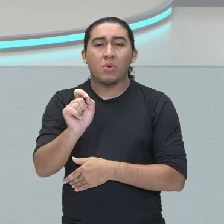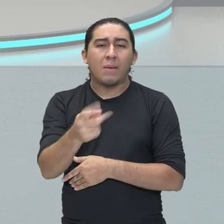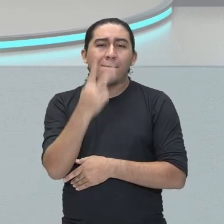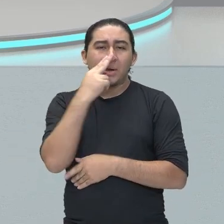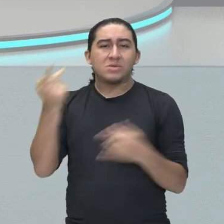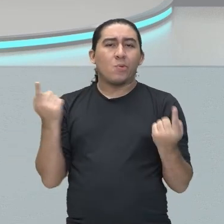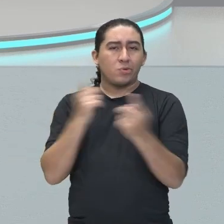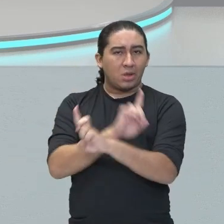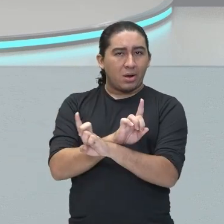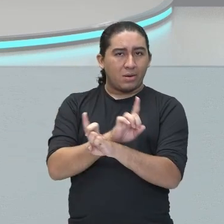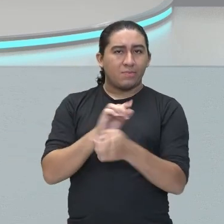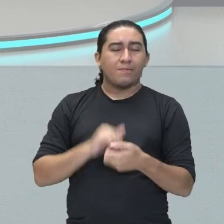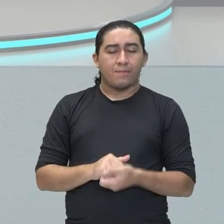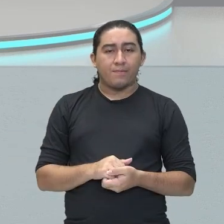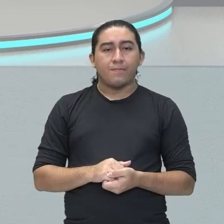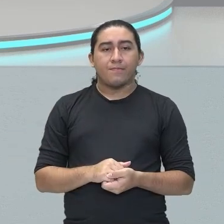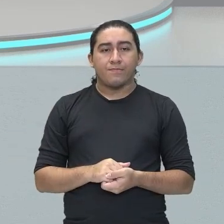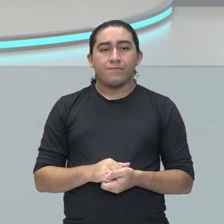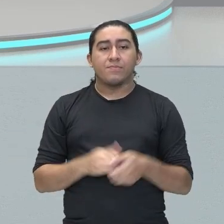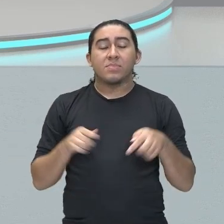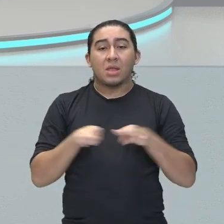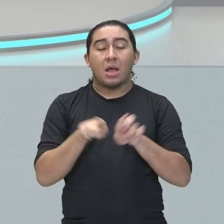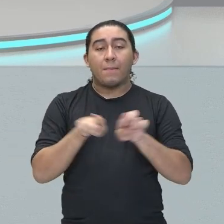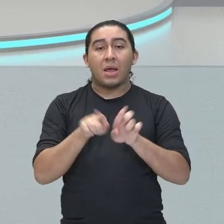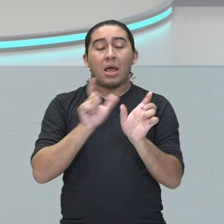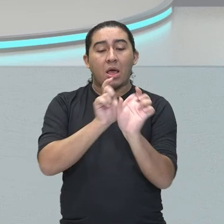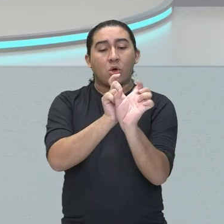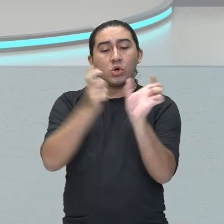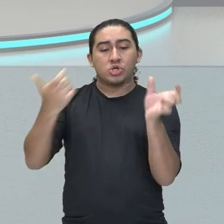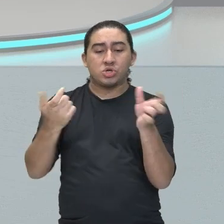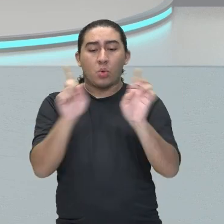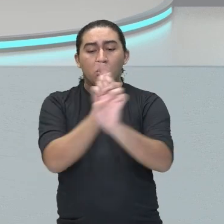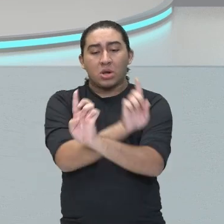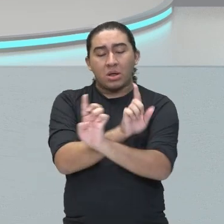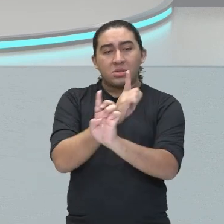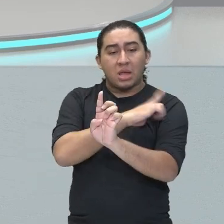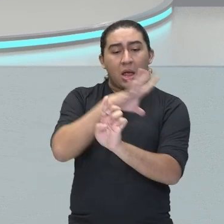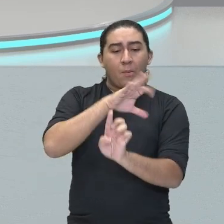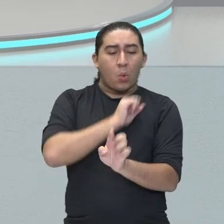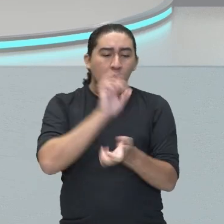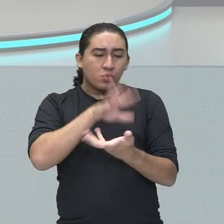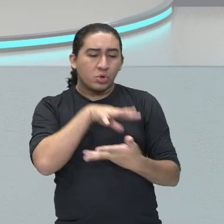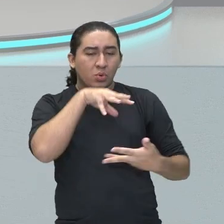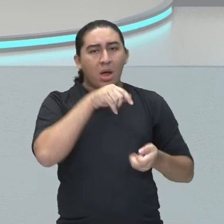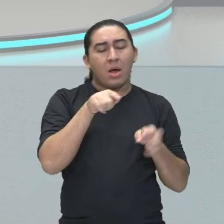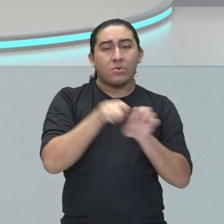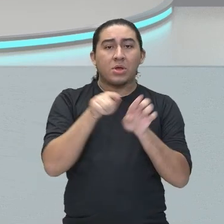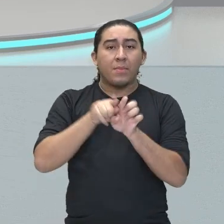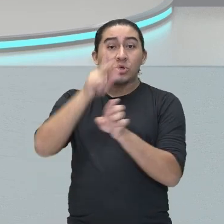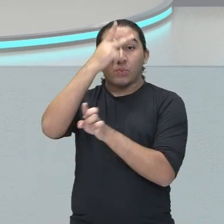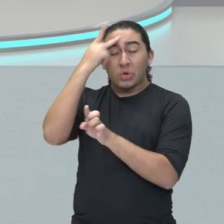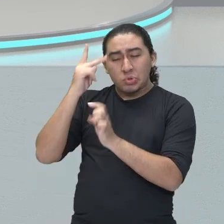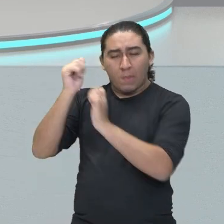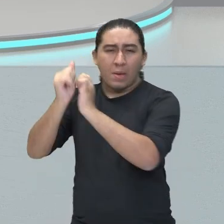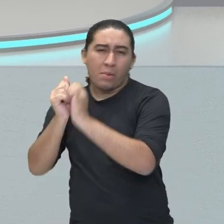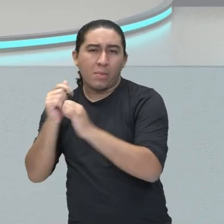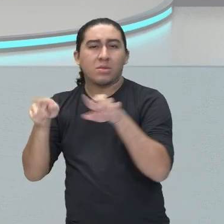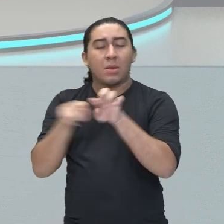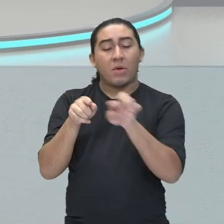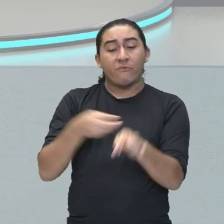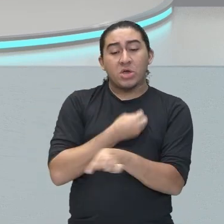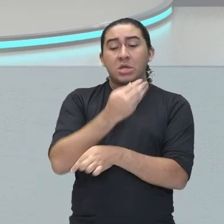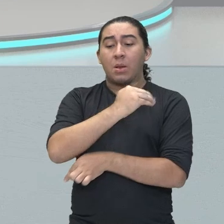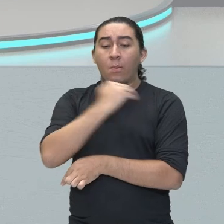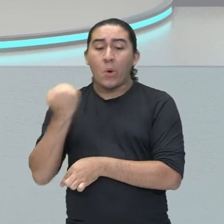contradição. As antíteses da presença, ausência, amor espiritual, amor carnal, vida, morte,